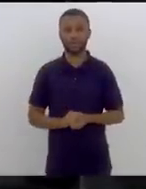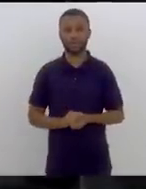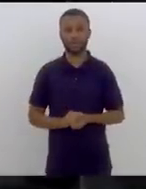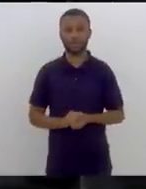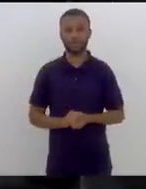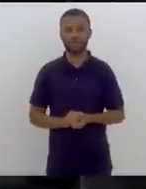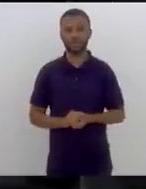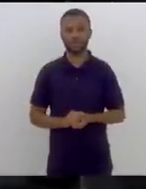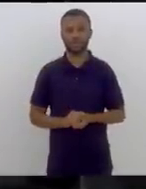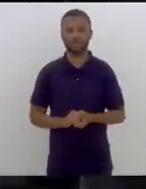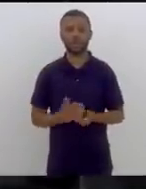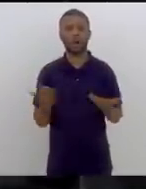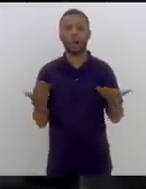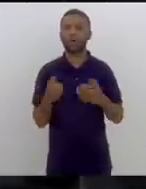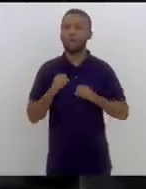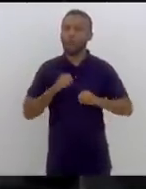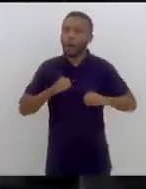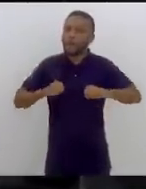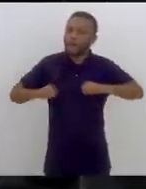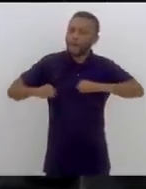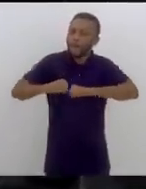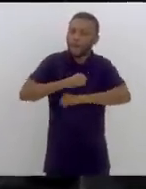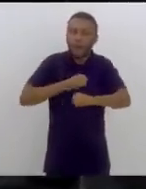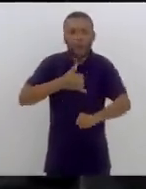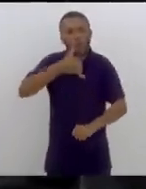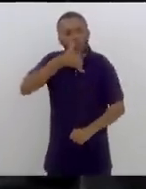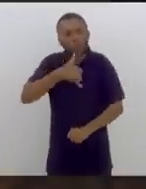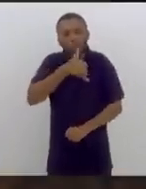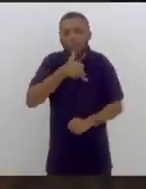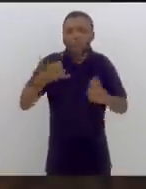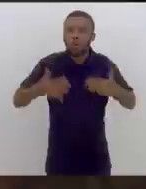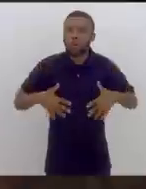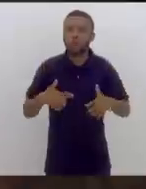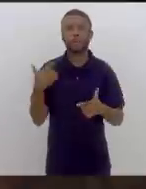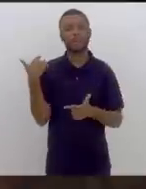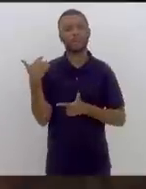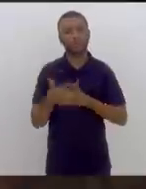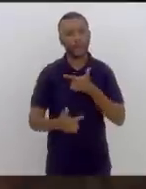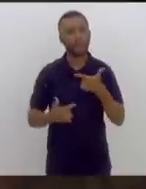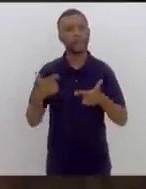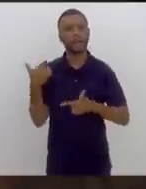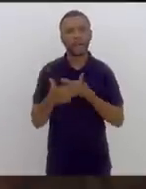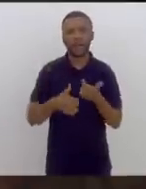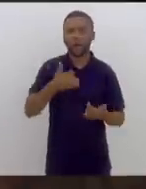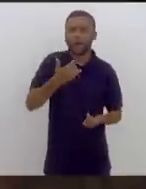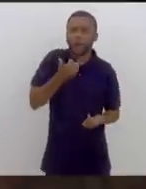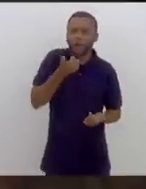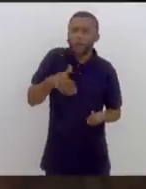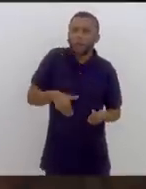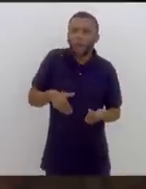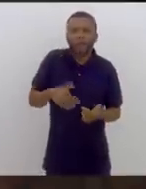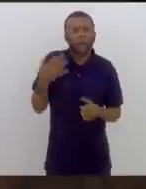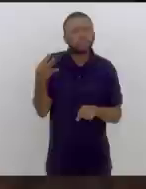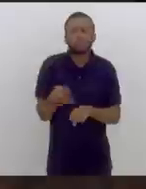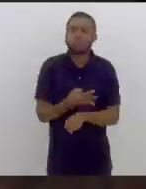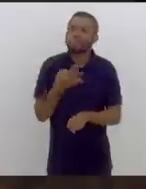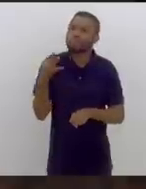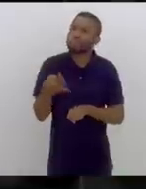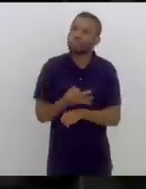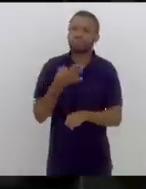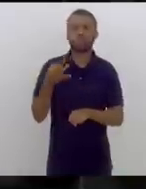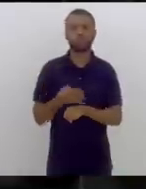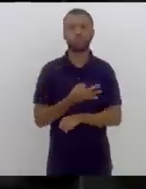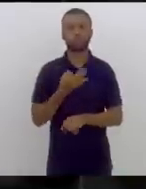bandido hoje eu luto com maior sacrifício tem que trabalhar se eu passo fome eu não tô mais aguentando